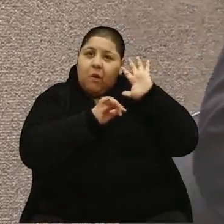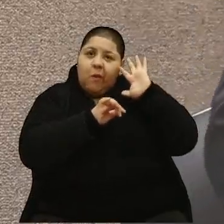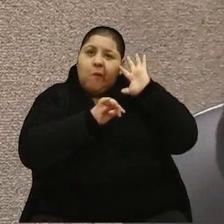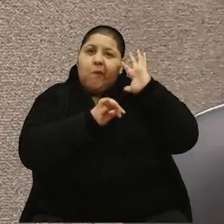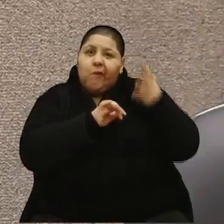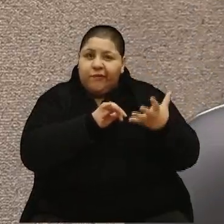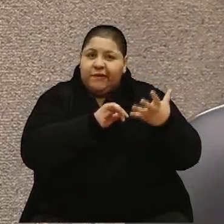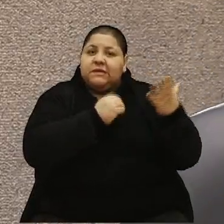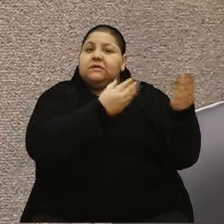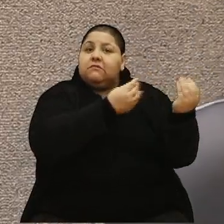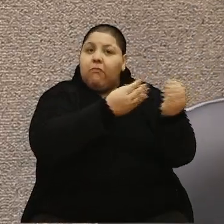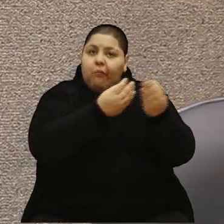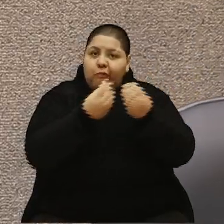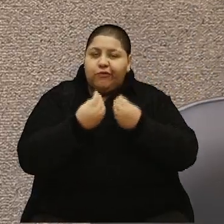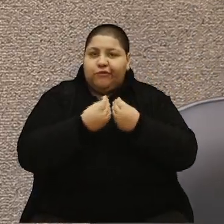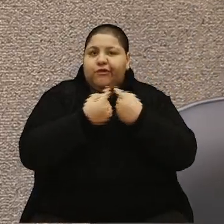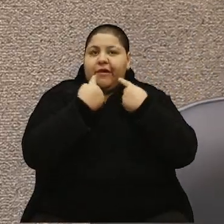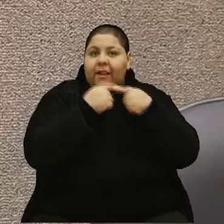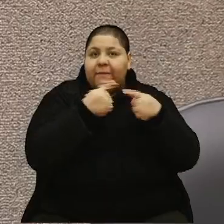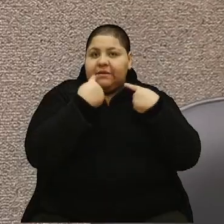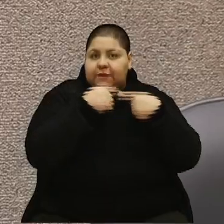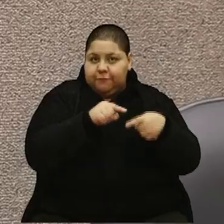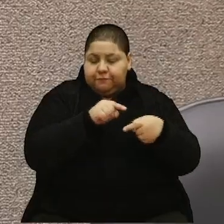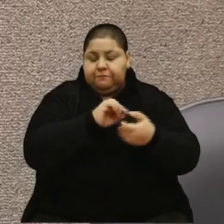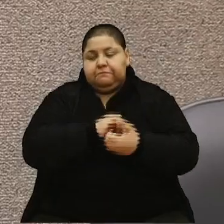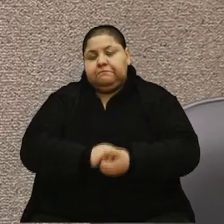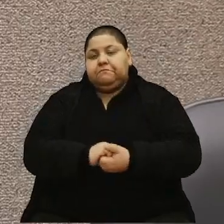de penca. Então